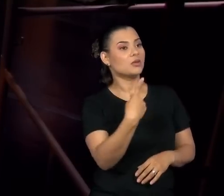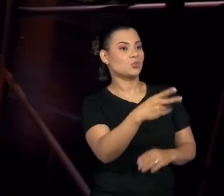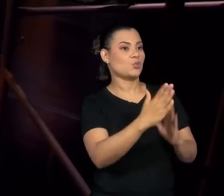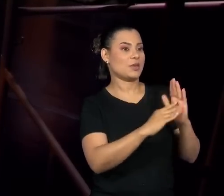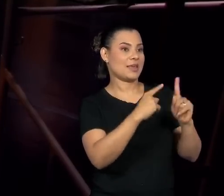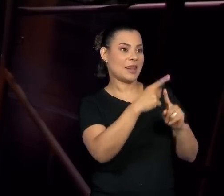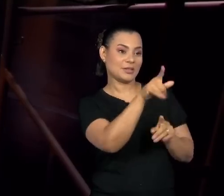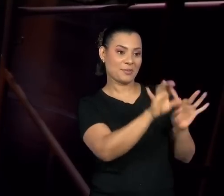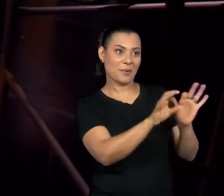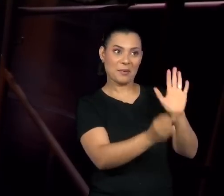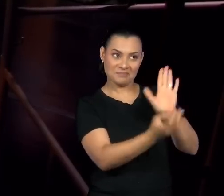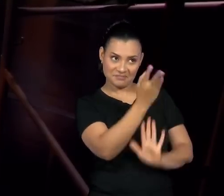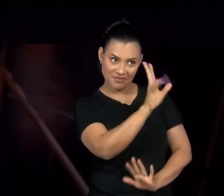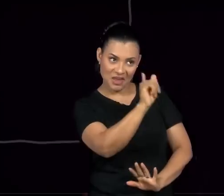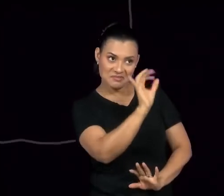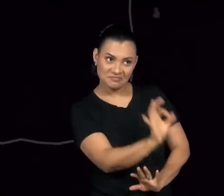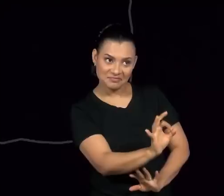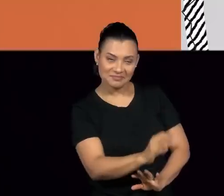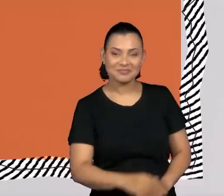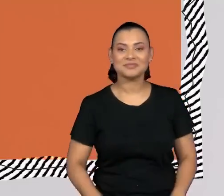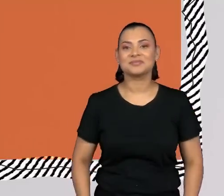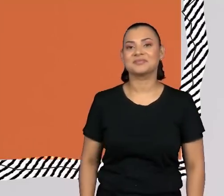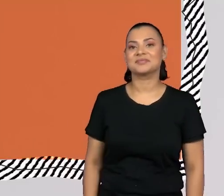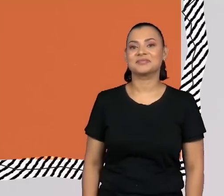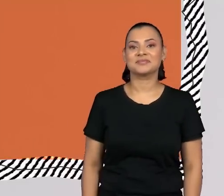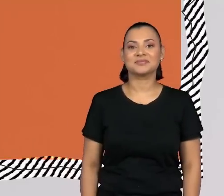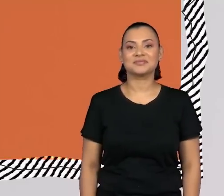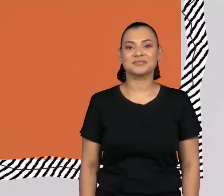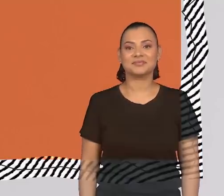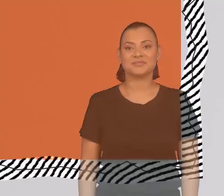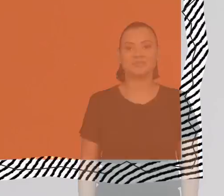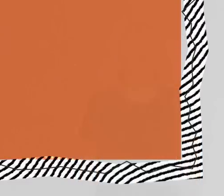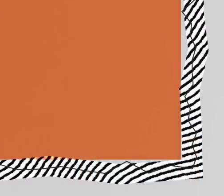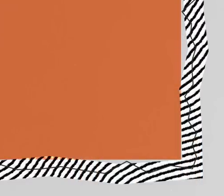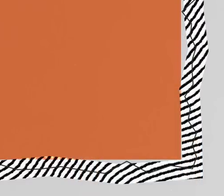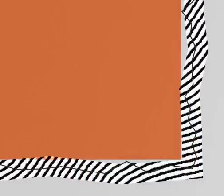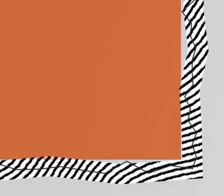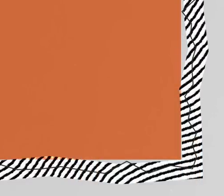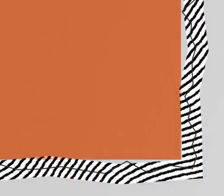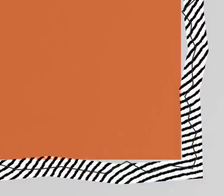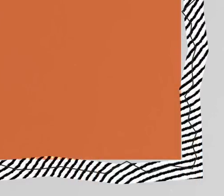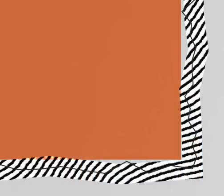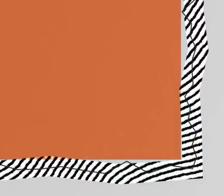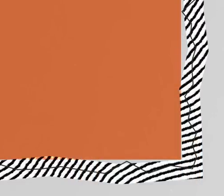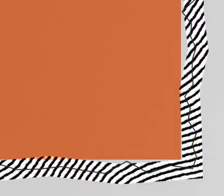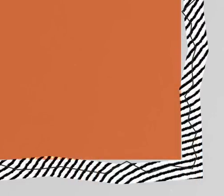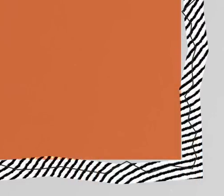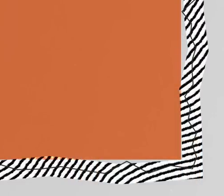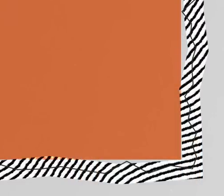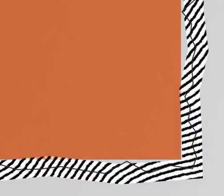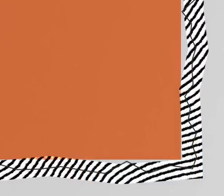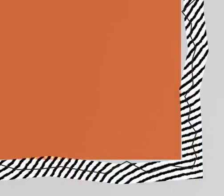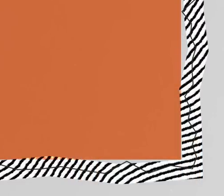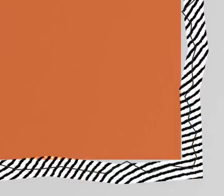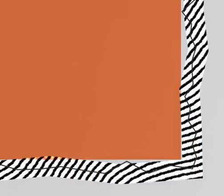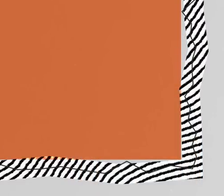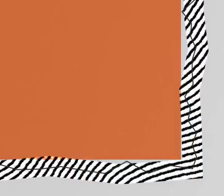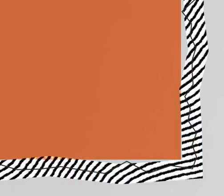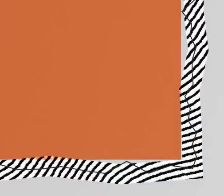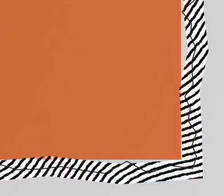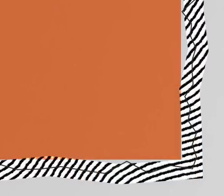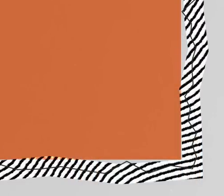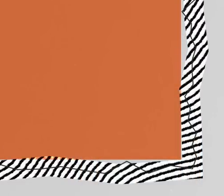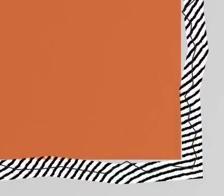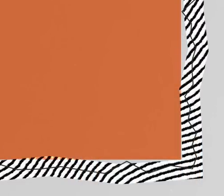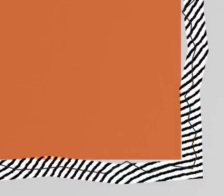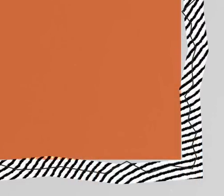igreja que você está preparando. It takes courage to be different. It takes courage to go where you've never gone before. It